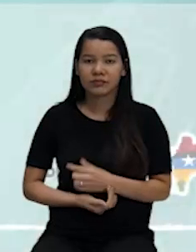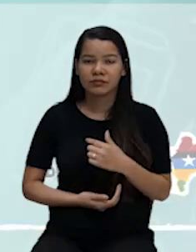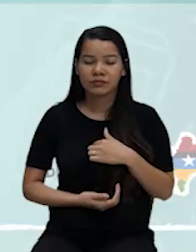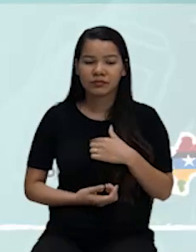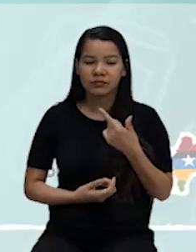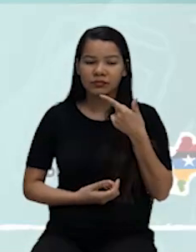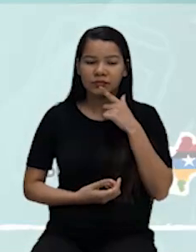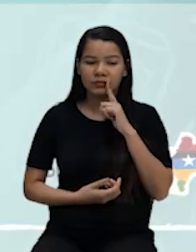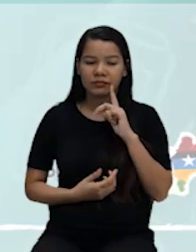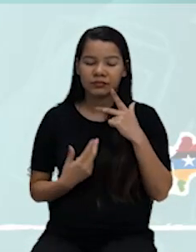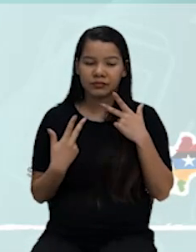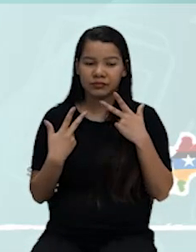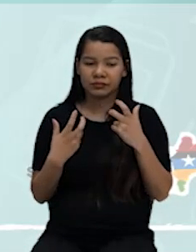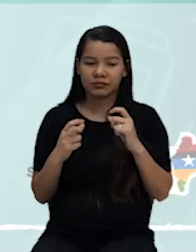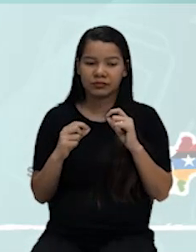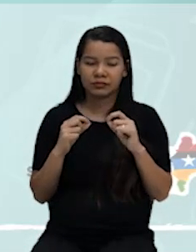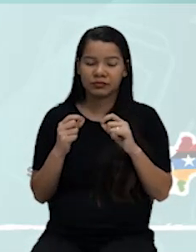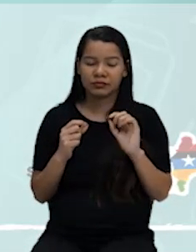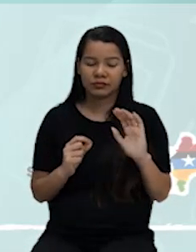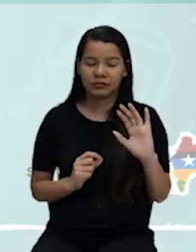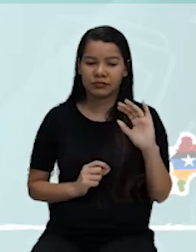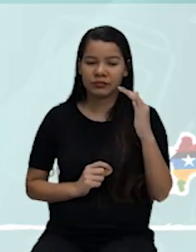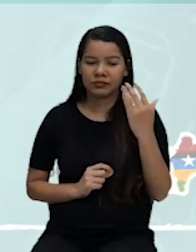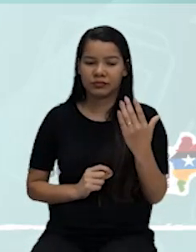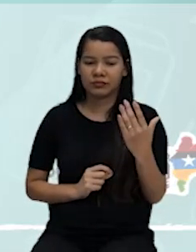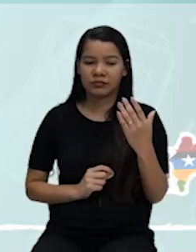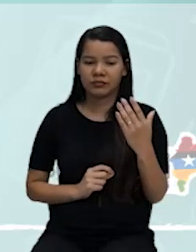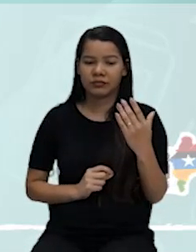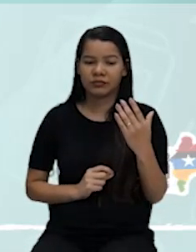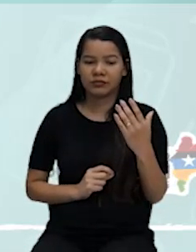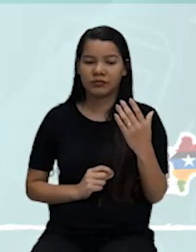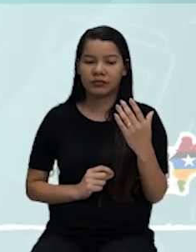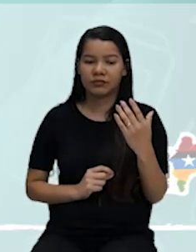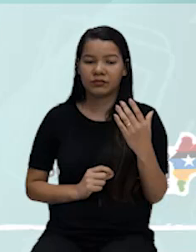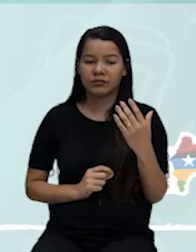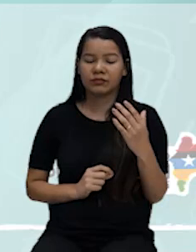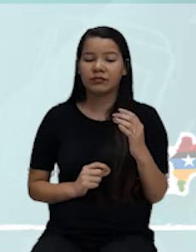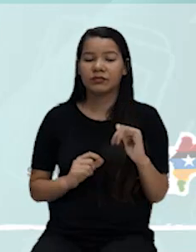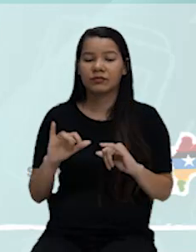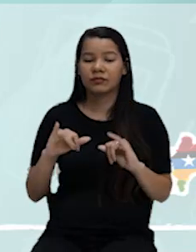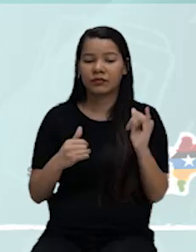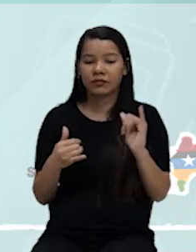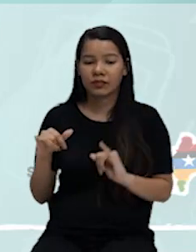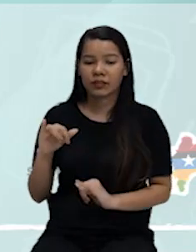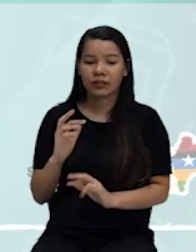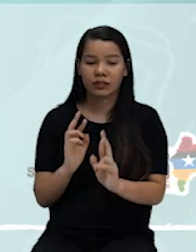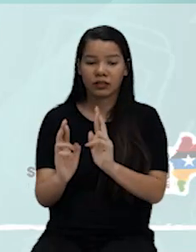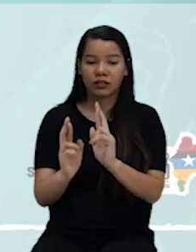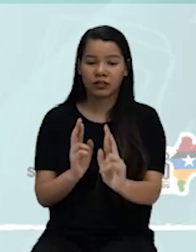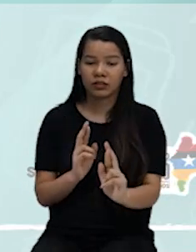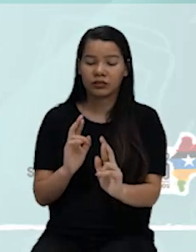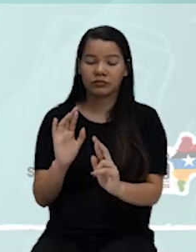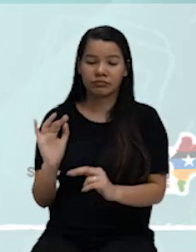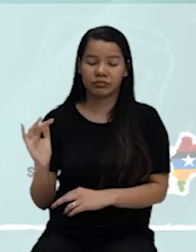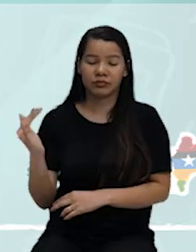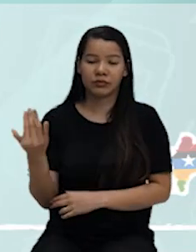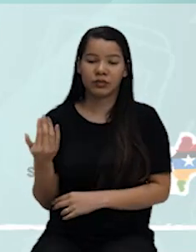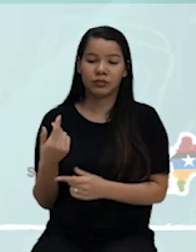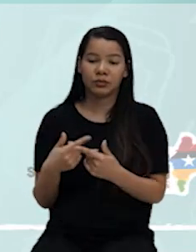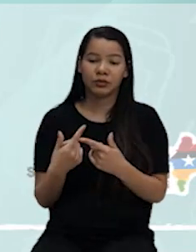consigo perceber, né, que está ocorrendo uma reação química ou um fenômeno químico, né, porque algumas